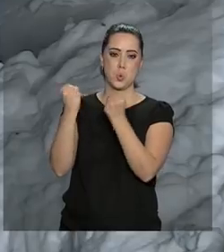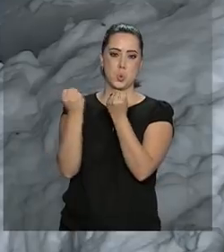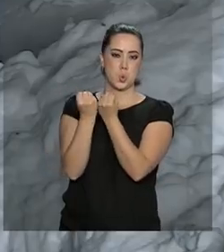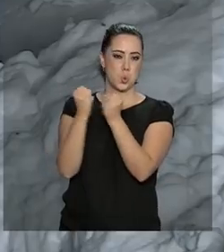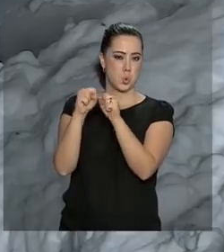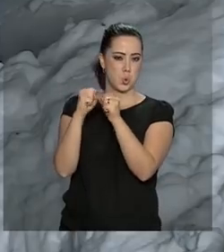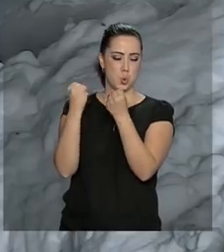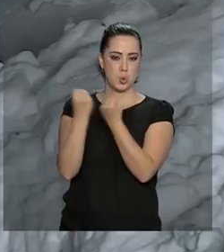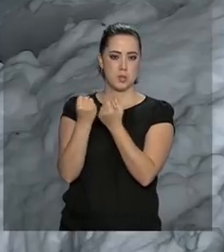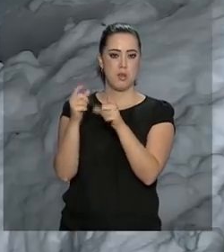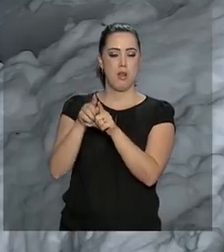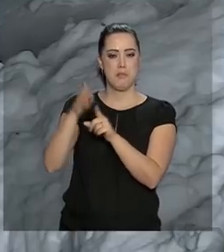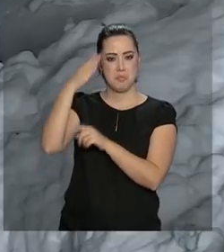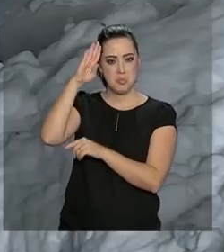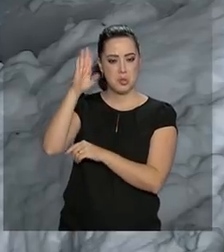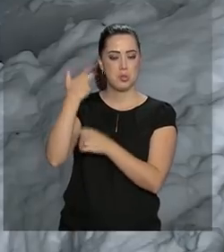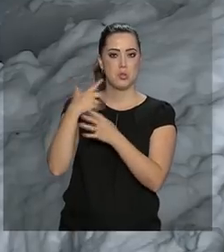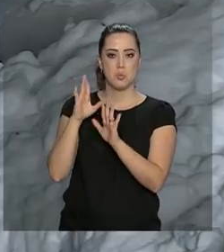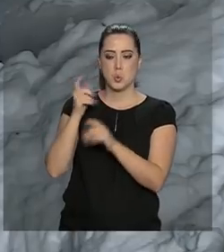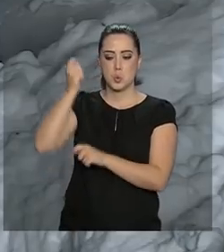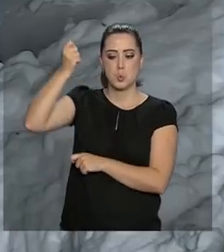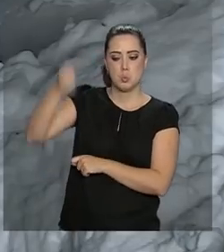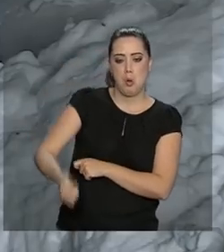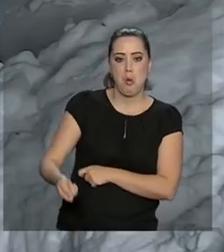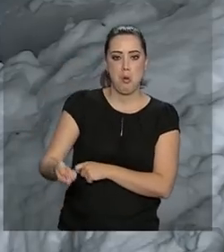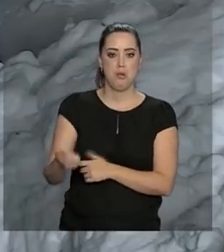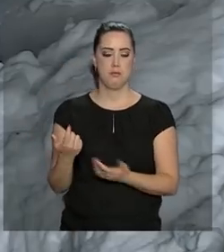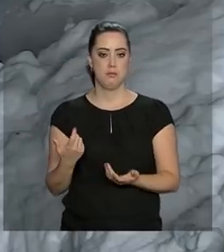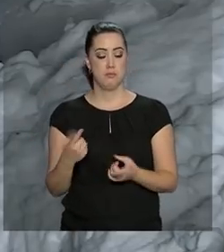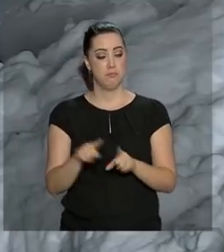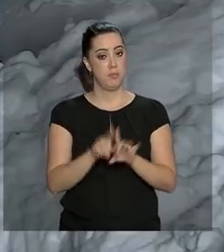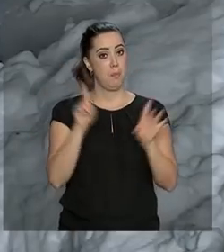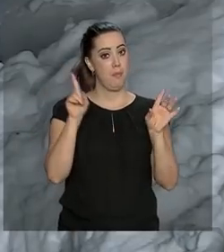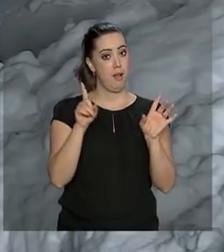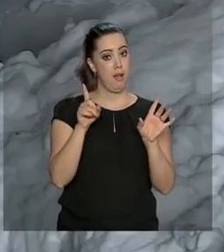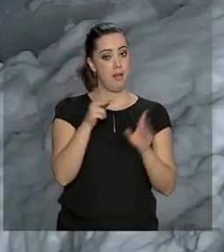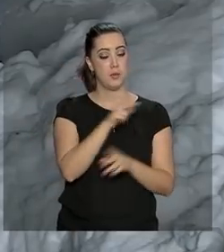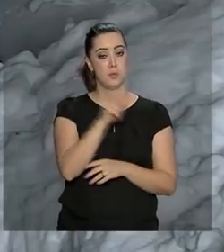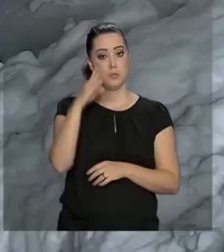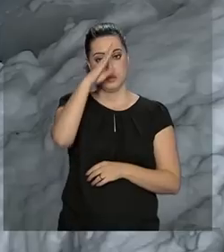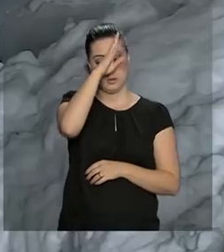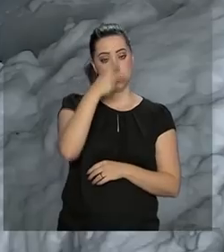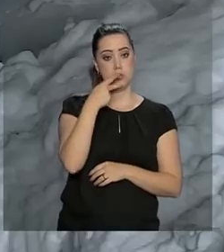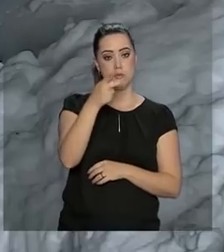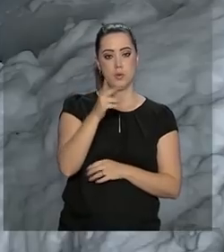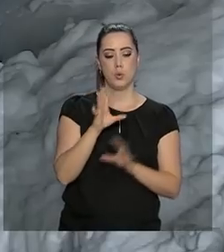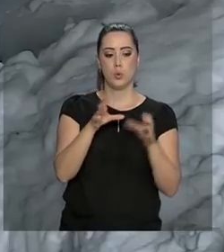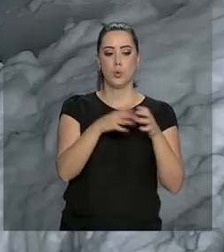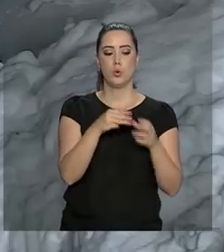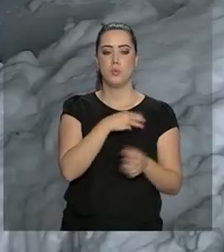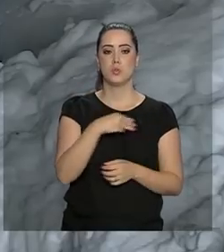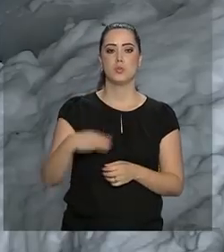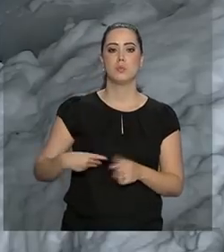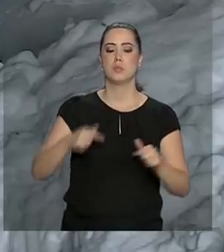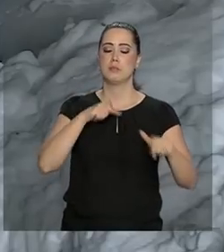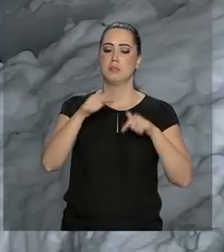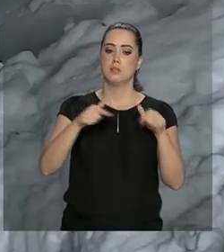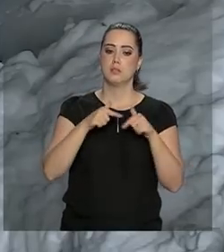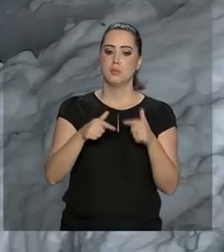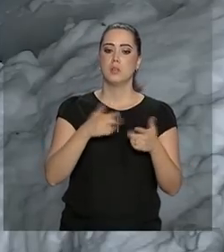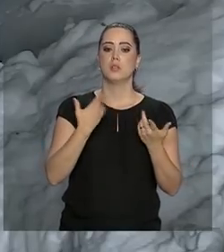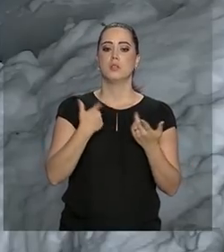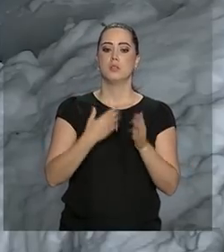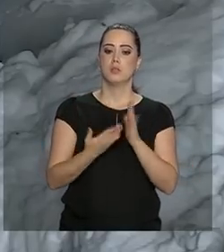recessão. De acordo com o presidente, o time de ministros que ele montou e que está trabalhando arduamente